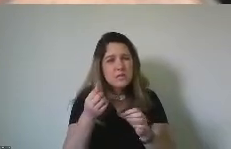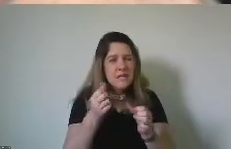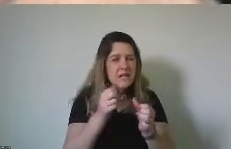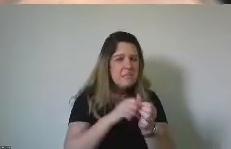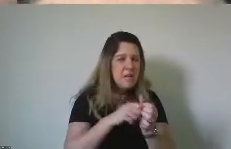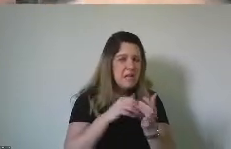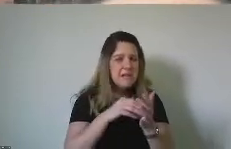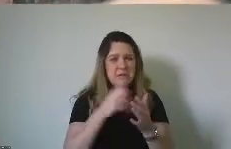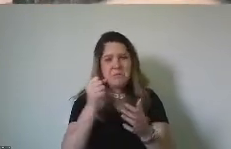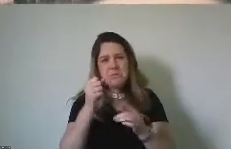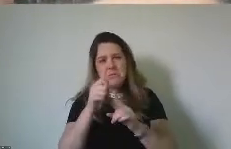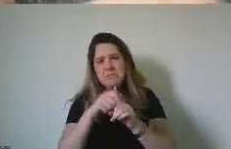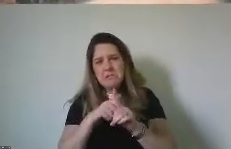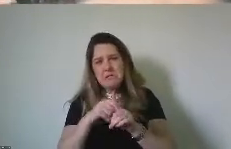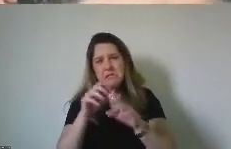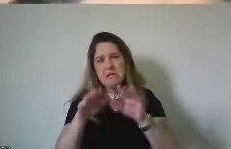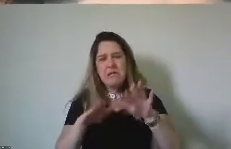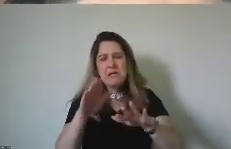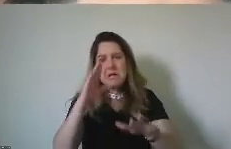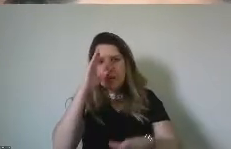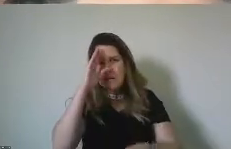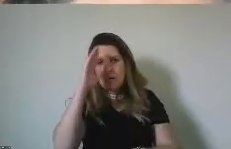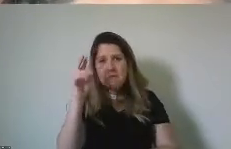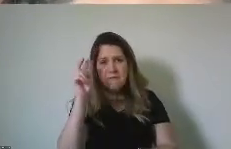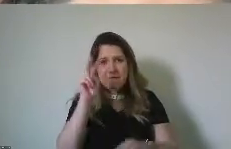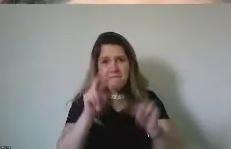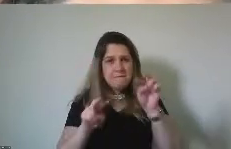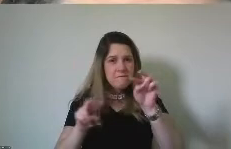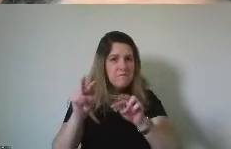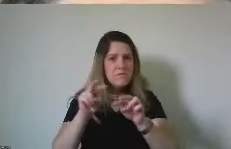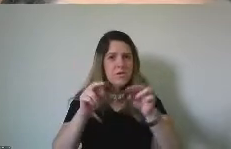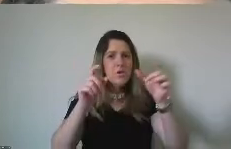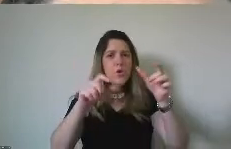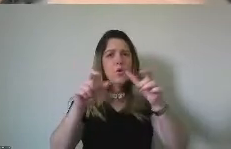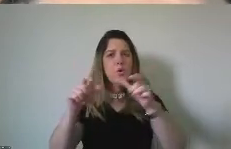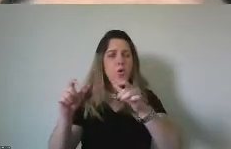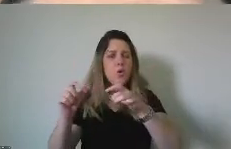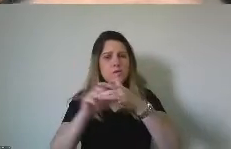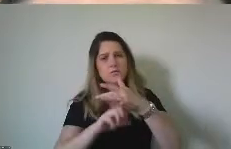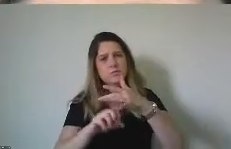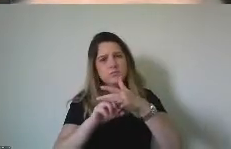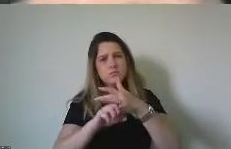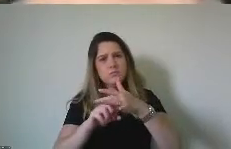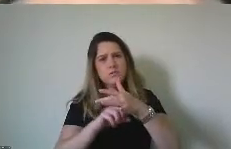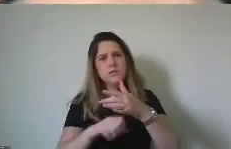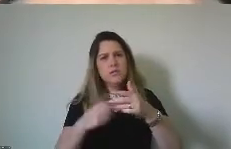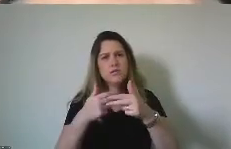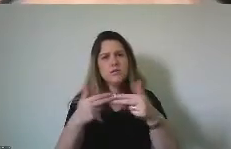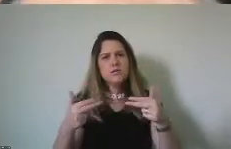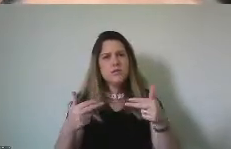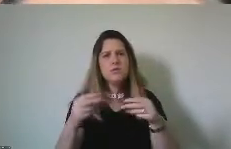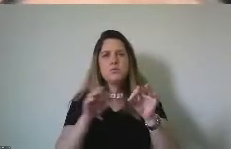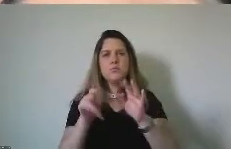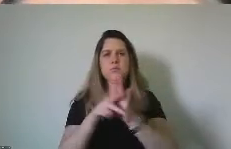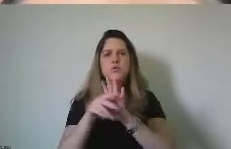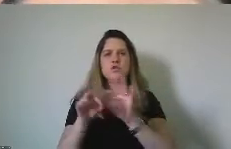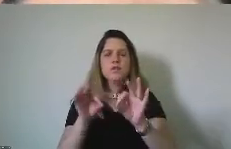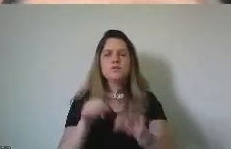olhando principalmente o que é anel ver em termos de banco de preço né para para o desenvolvimento de projetos